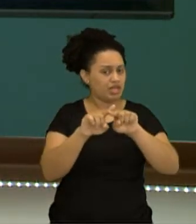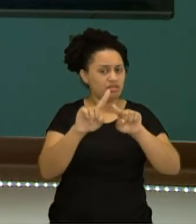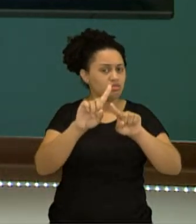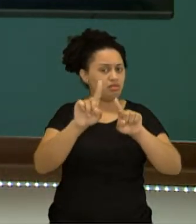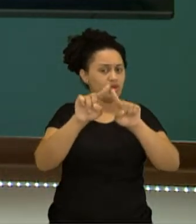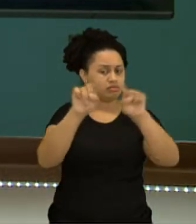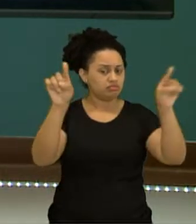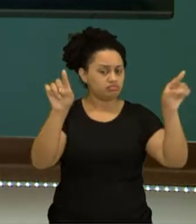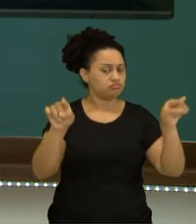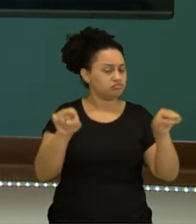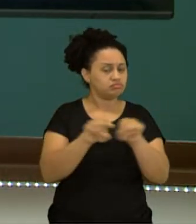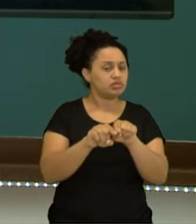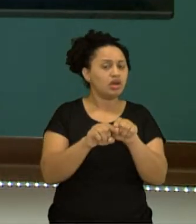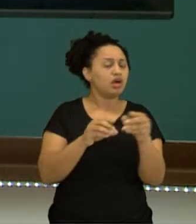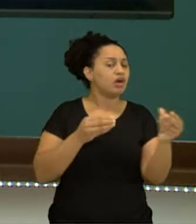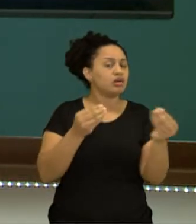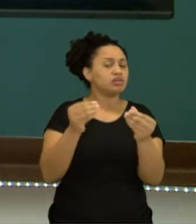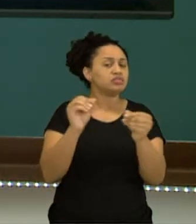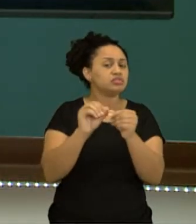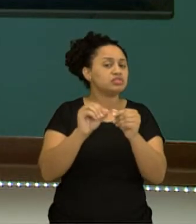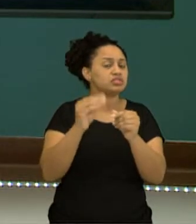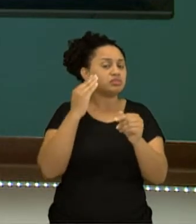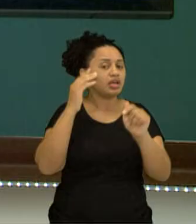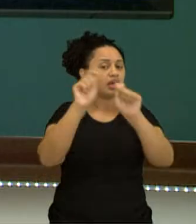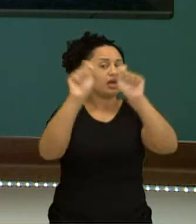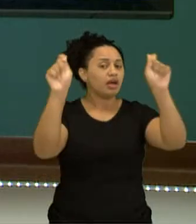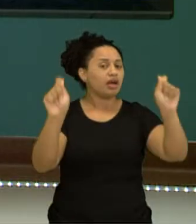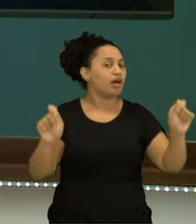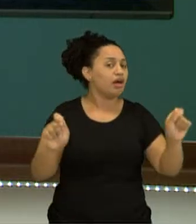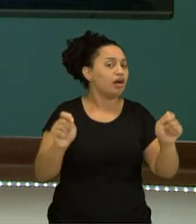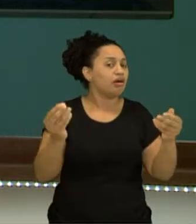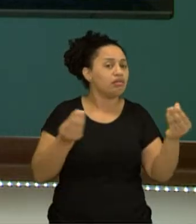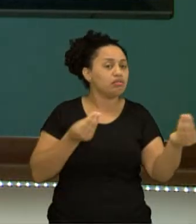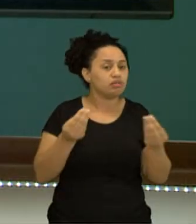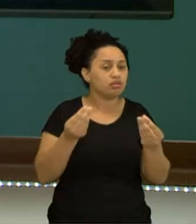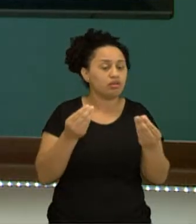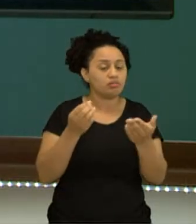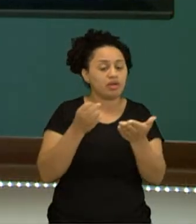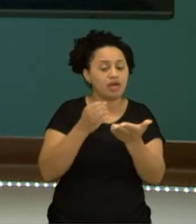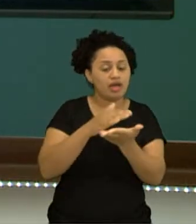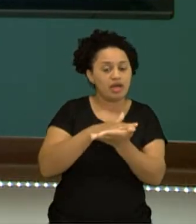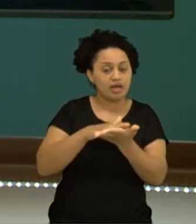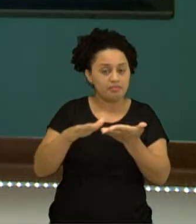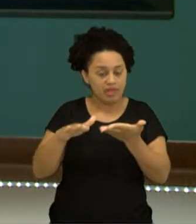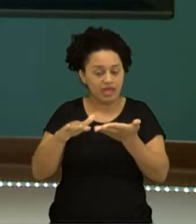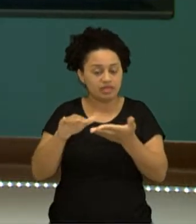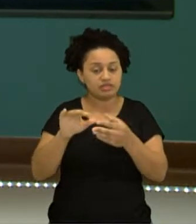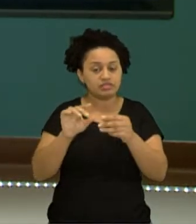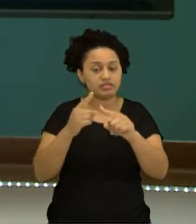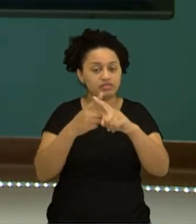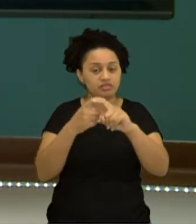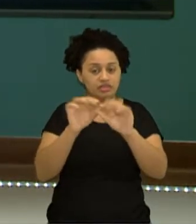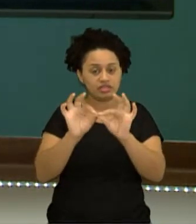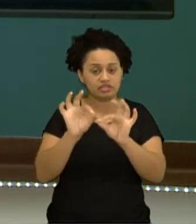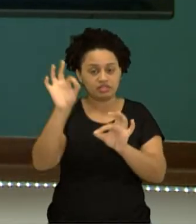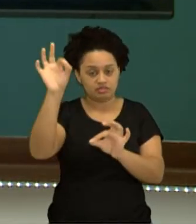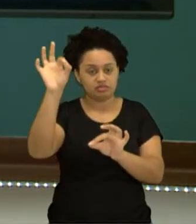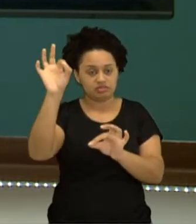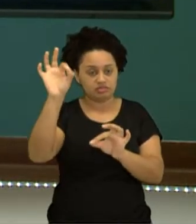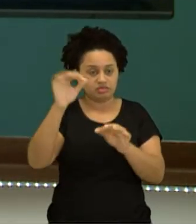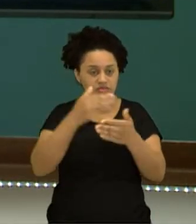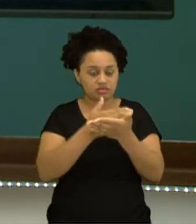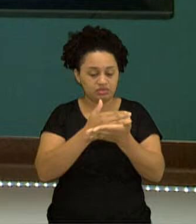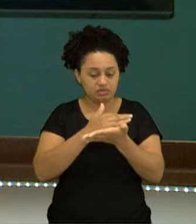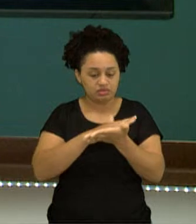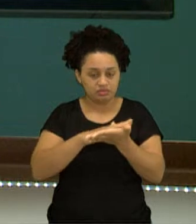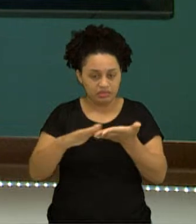retângulo. E como é que a gente calcula a área desse quadrilátero? Base vezes a altura. A altura é exatamente